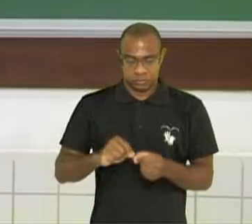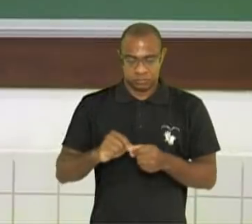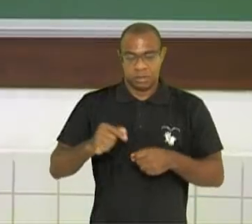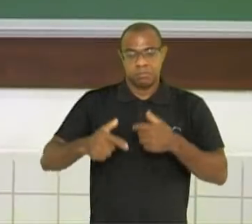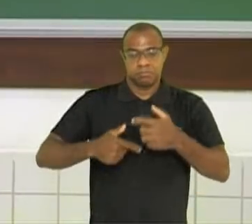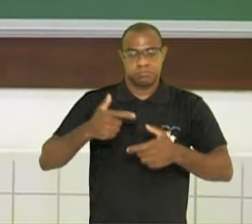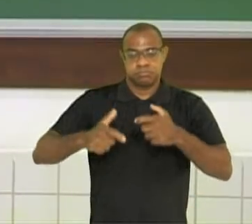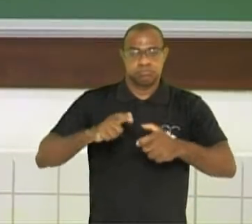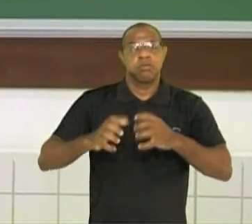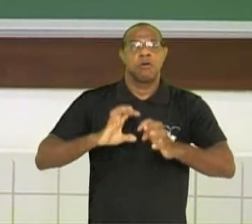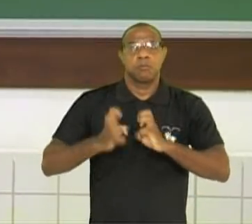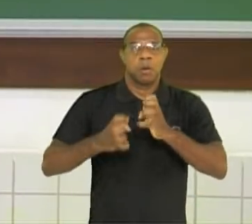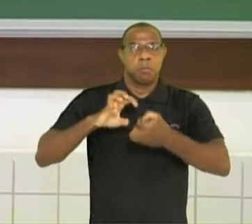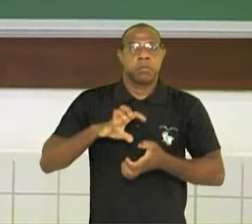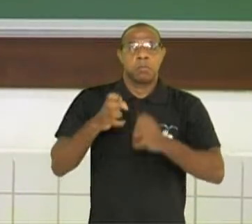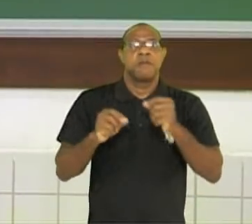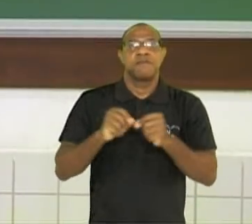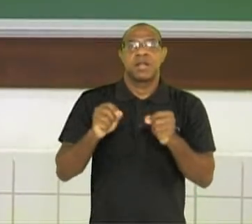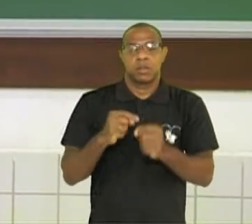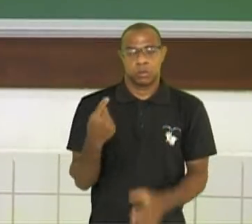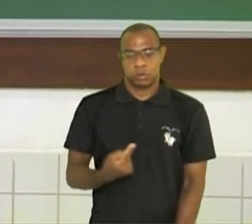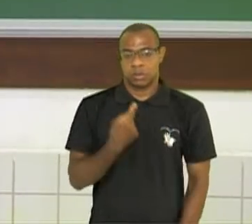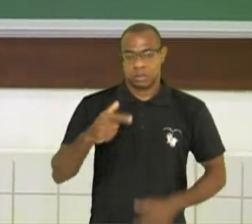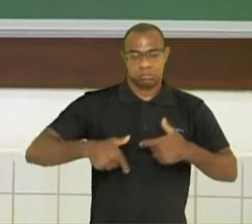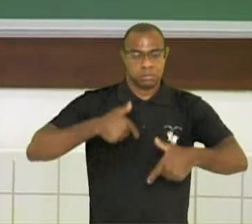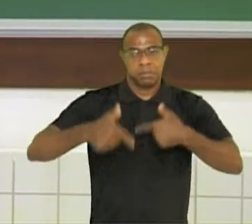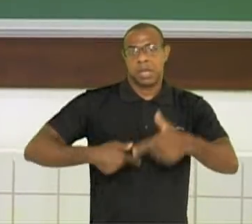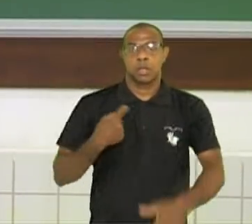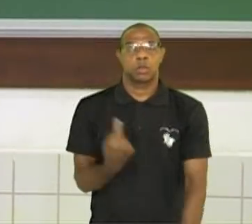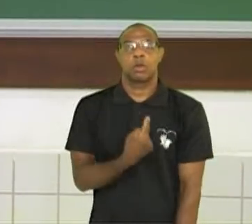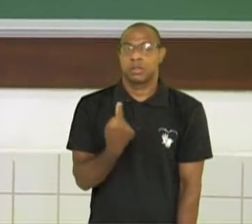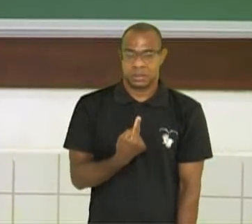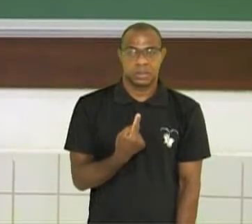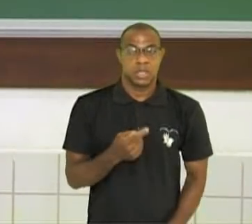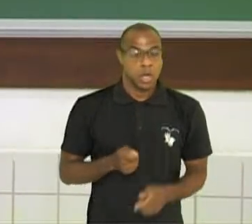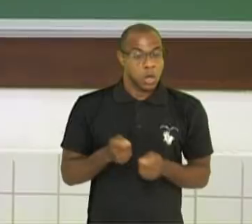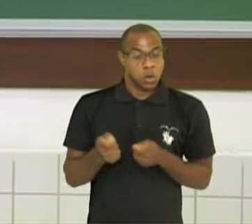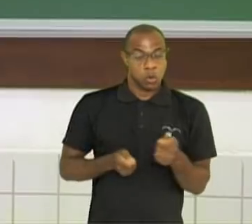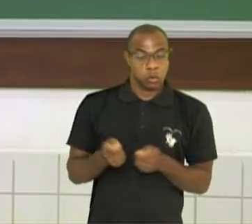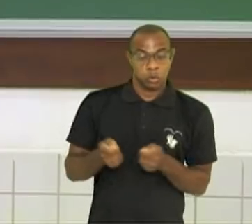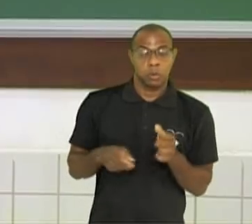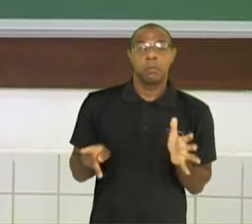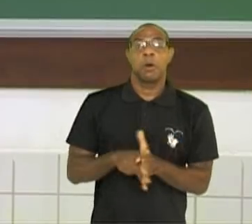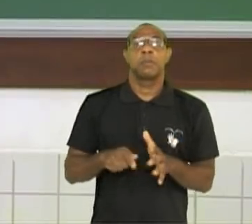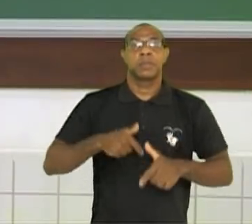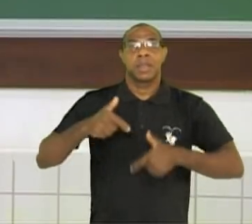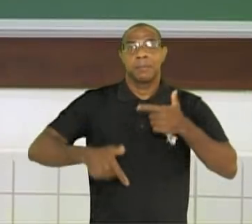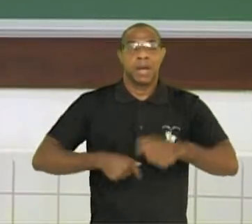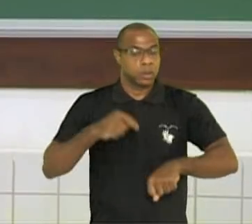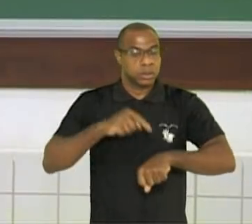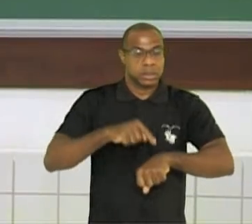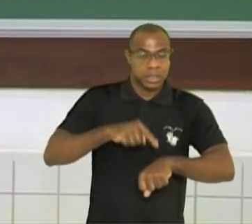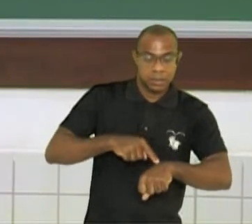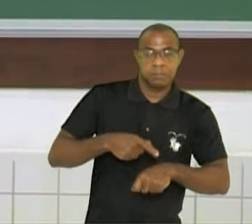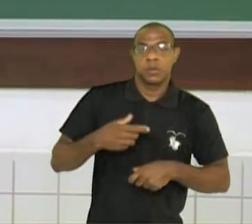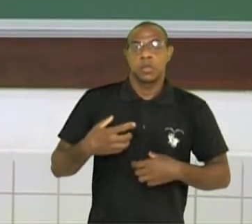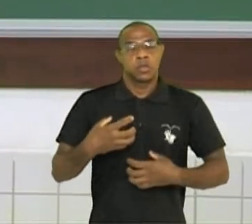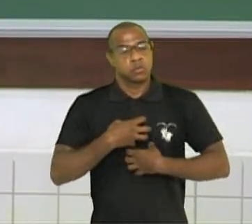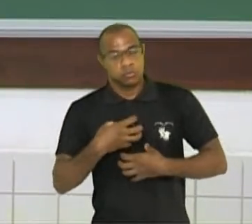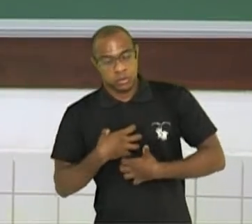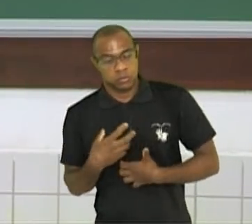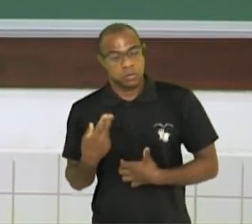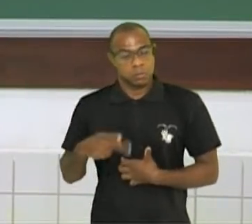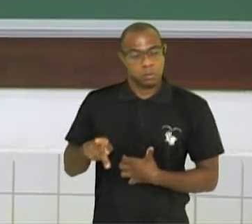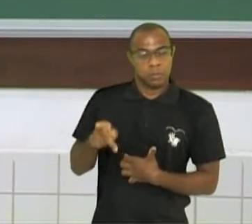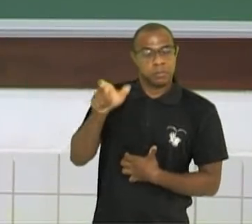domina todas as etapas de produção e ainda controla o seu próprio trabalho. Esse era o modo de produção